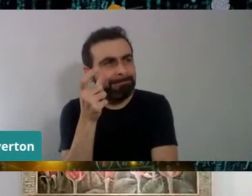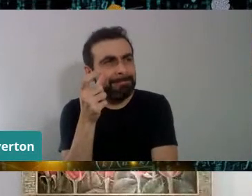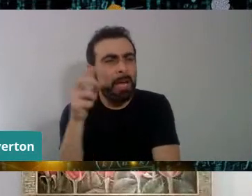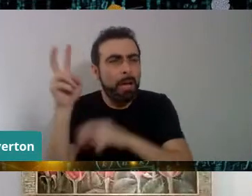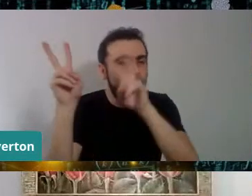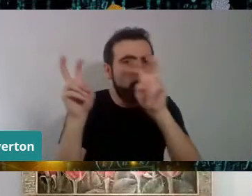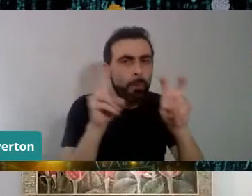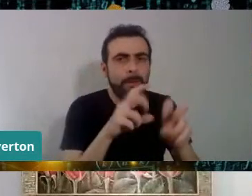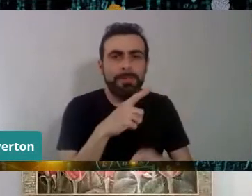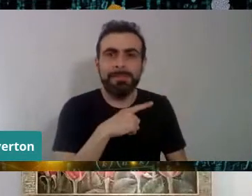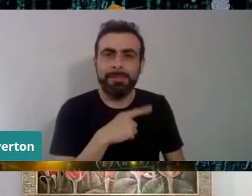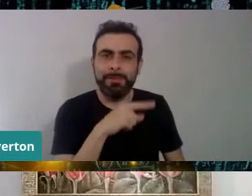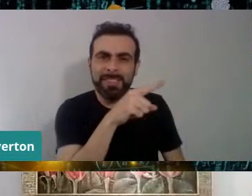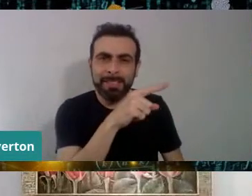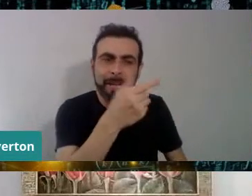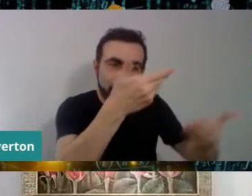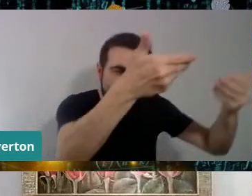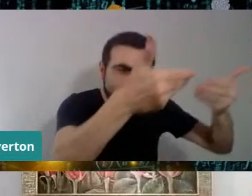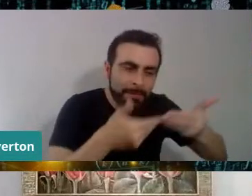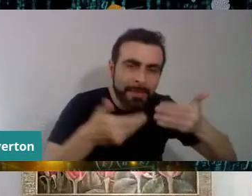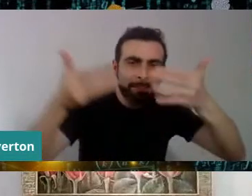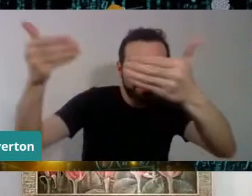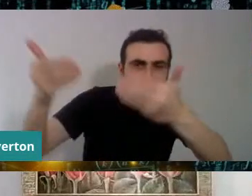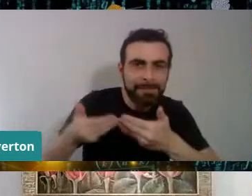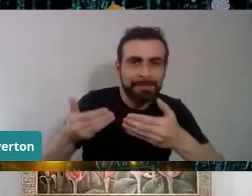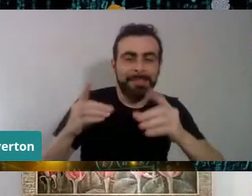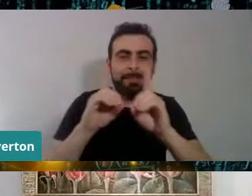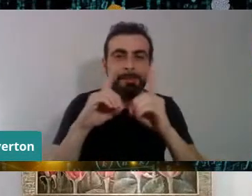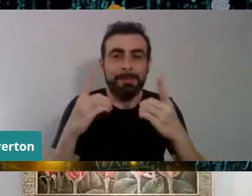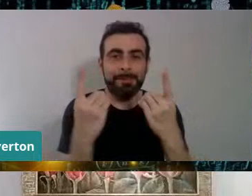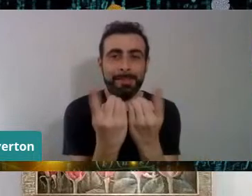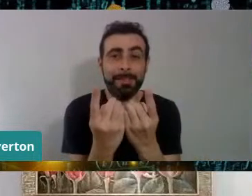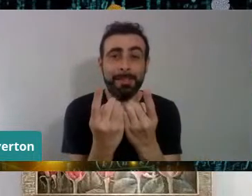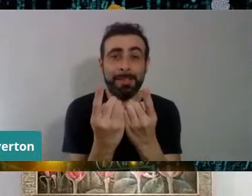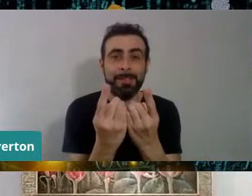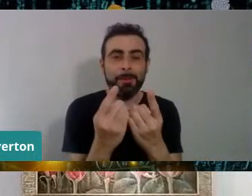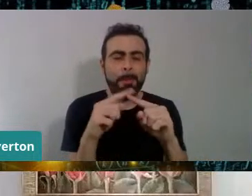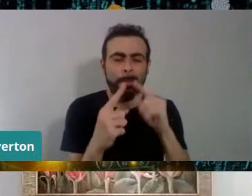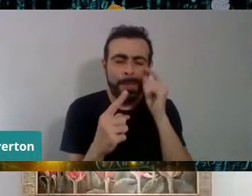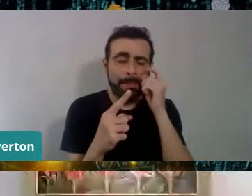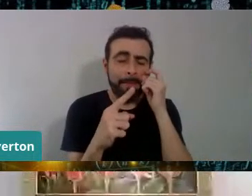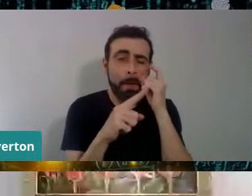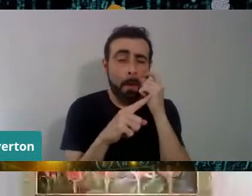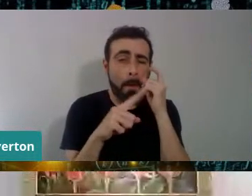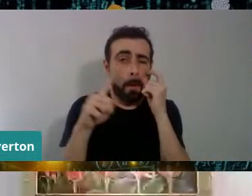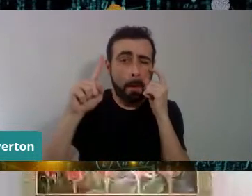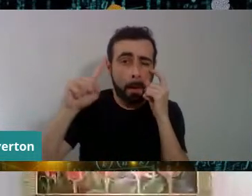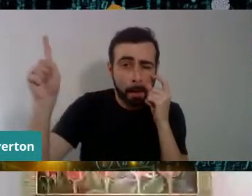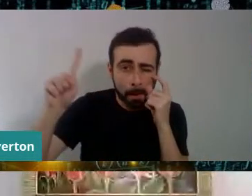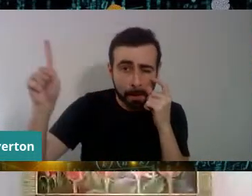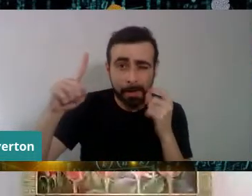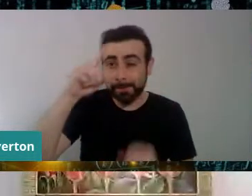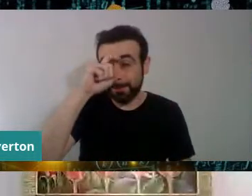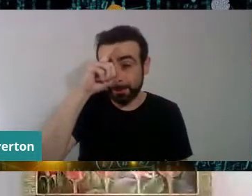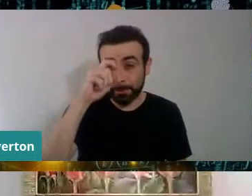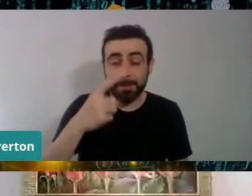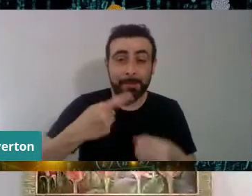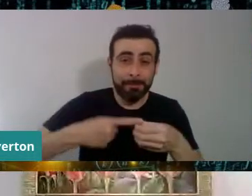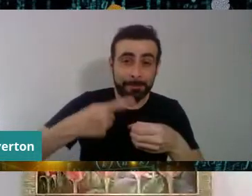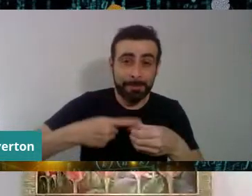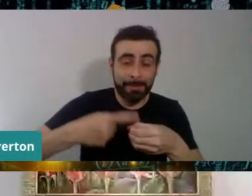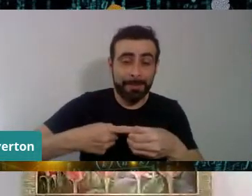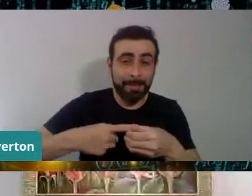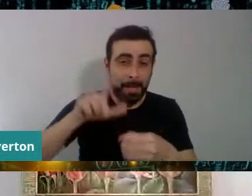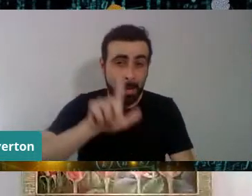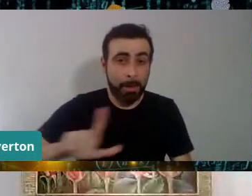visita de vocês lá, praticamente do departamento, lá no hospital, lá de Londrina, né? Eu estava